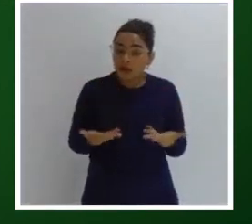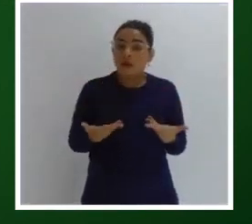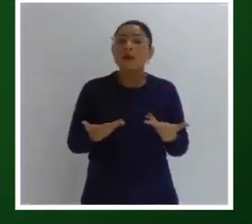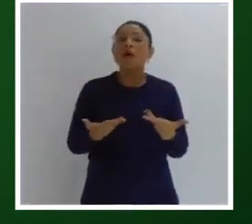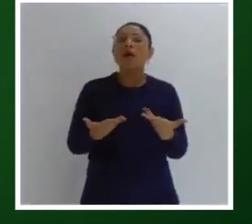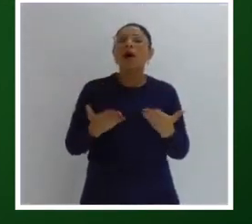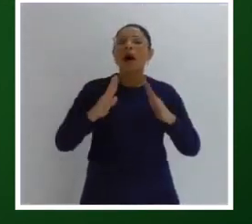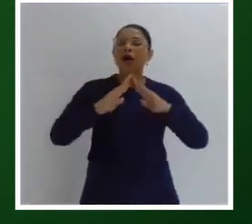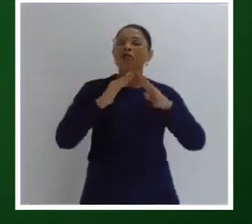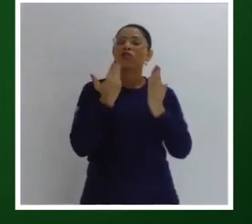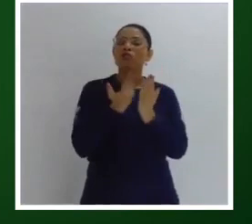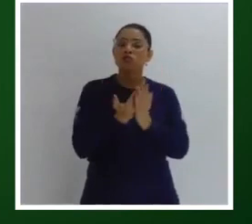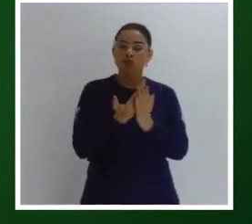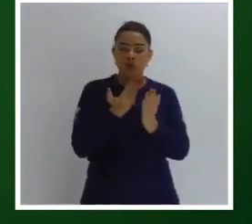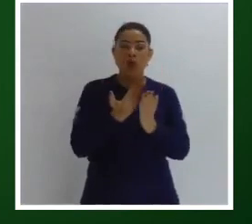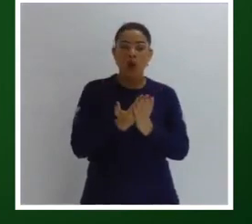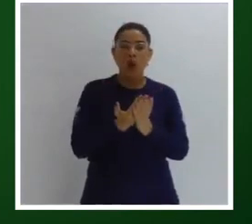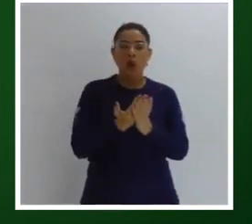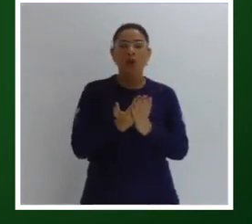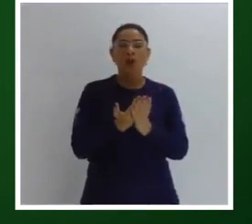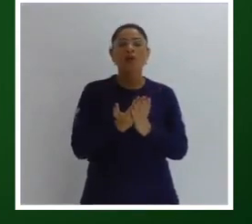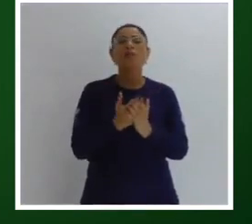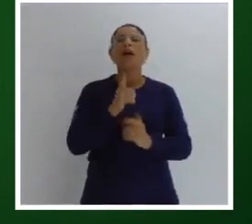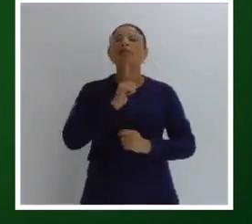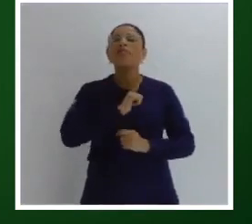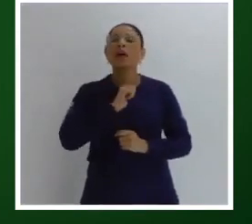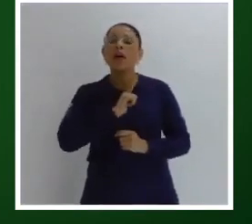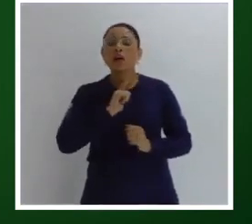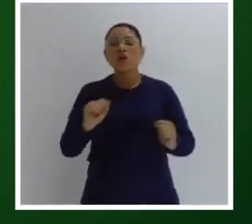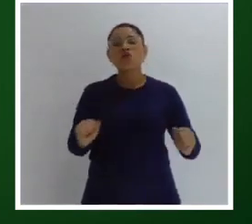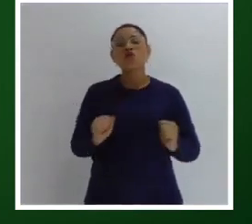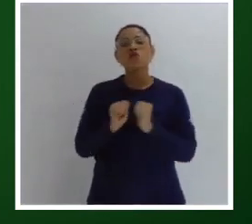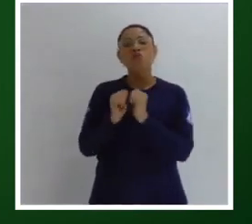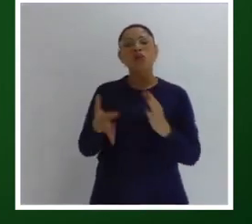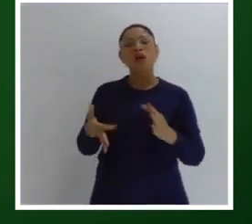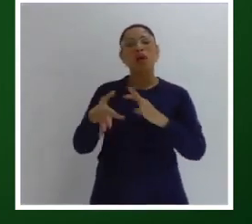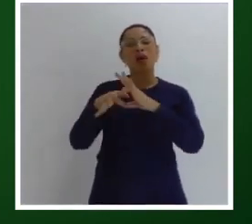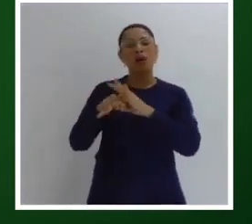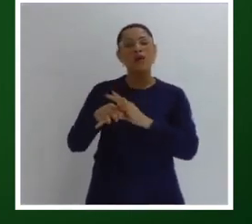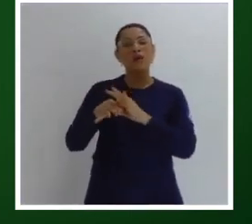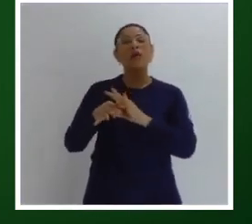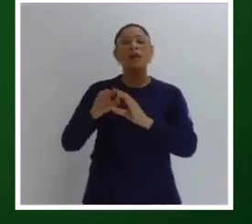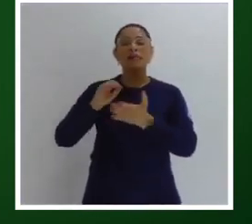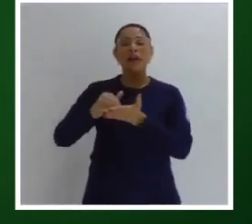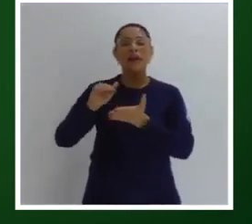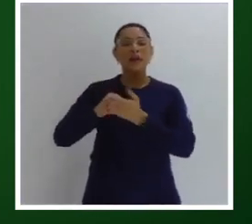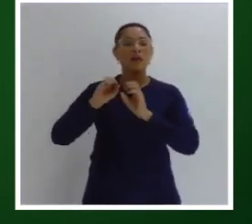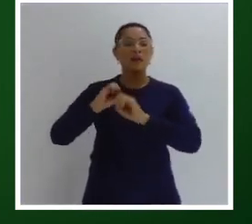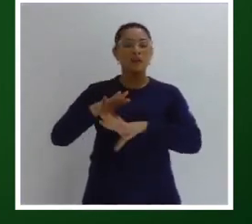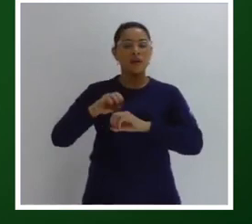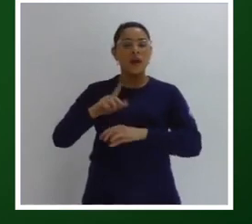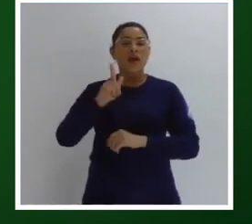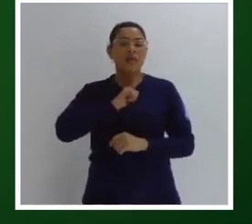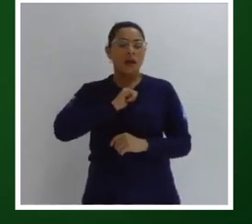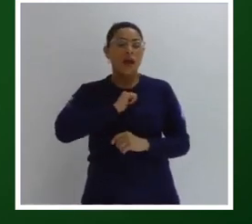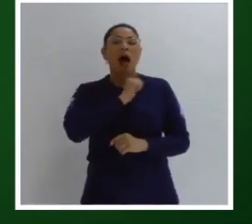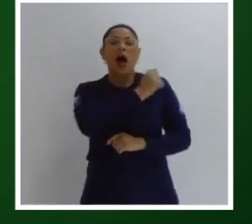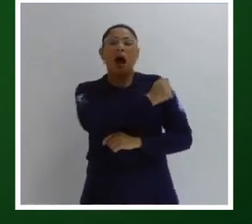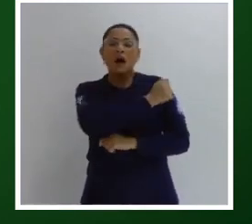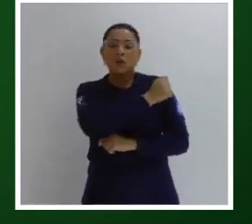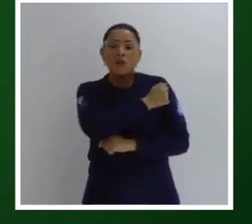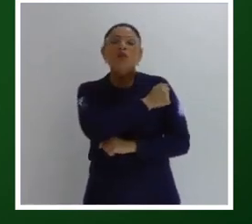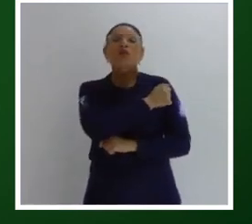escolas que são credenciadas junto à secretaria da educação e recebem alunos exclusivos de